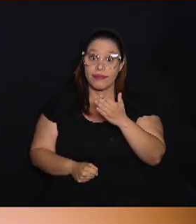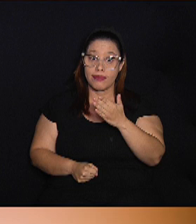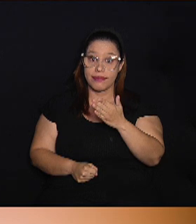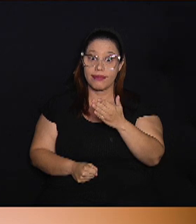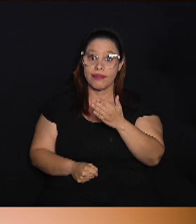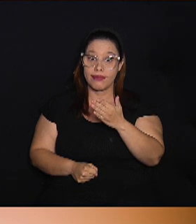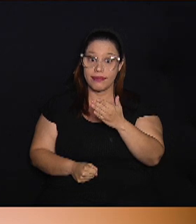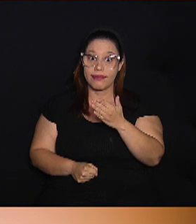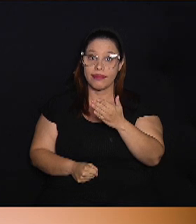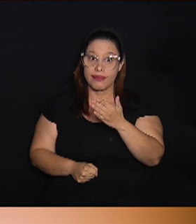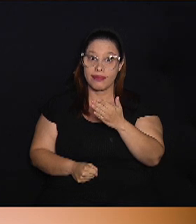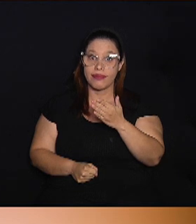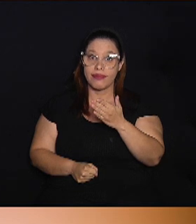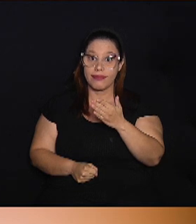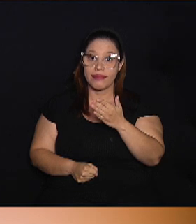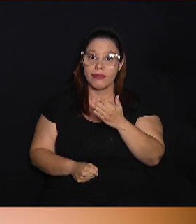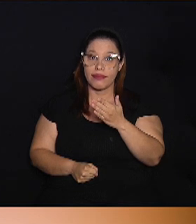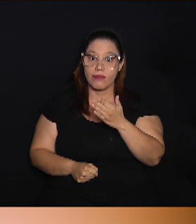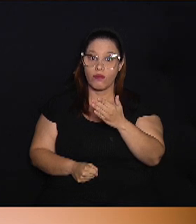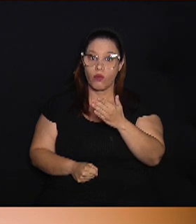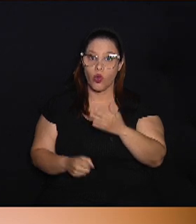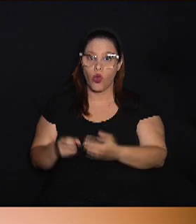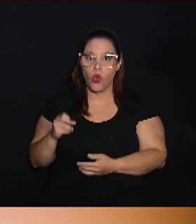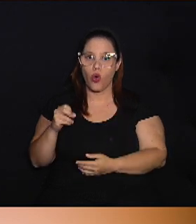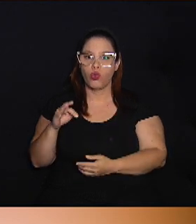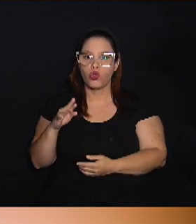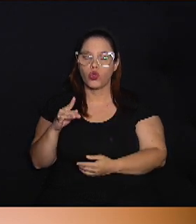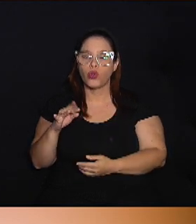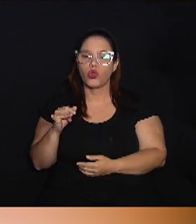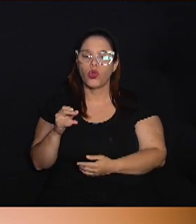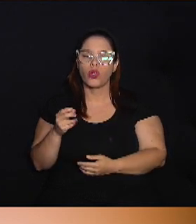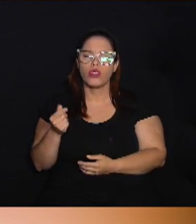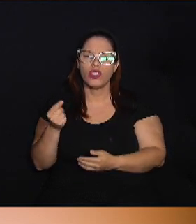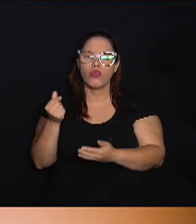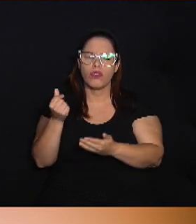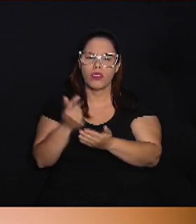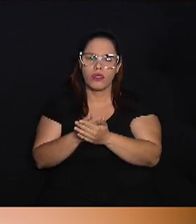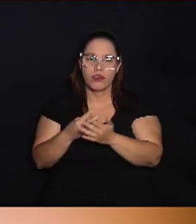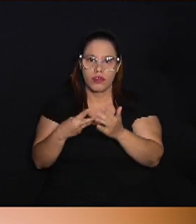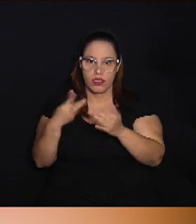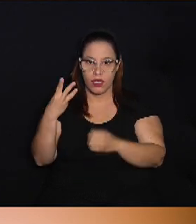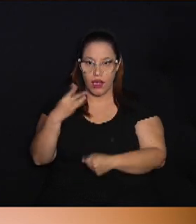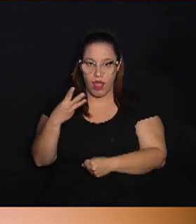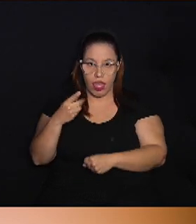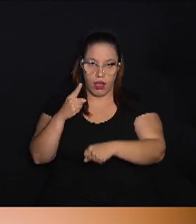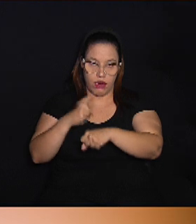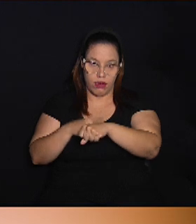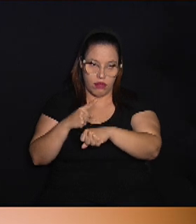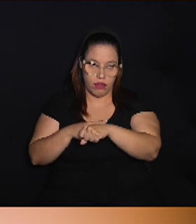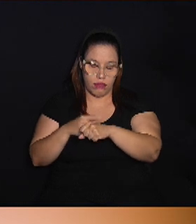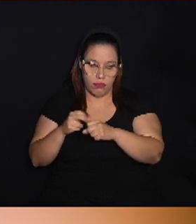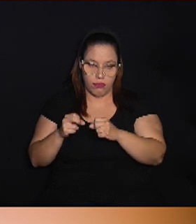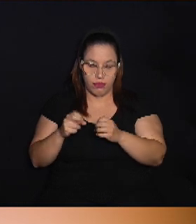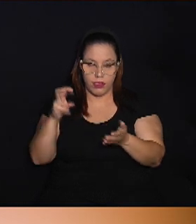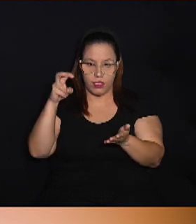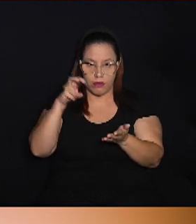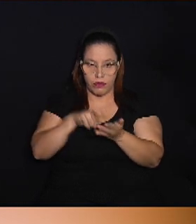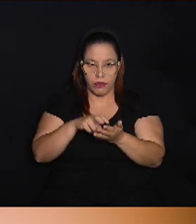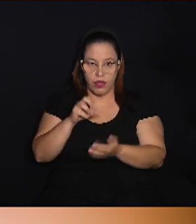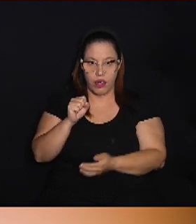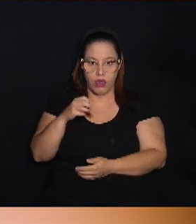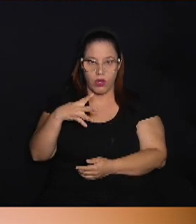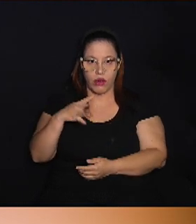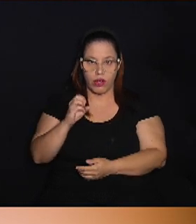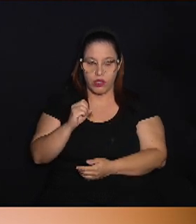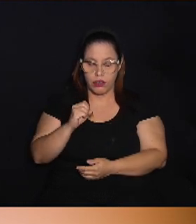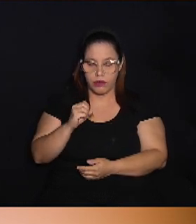a posição de consultor de vendas ativo, com 3 horários disponíveis. Pela manhã, das 8h40 até